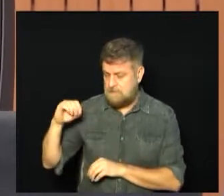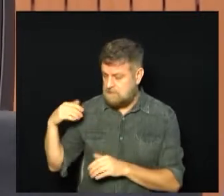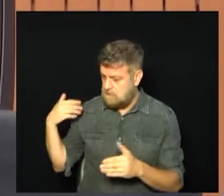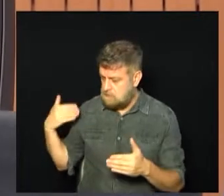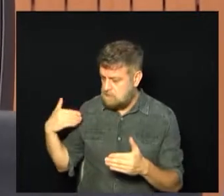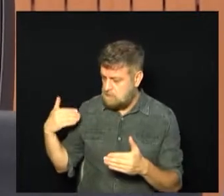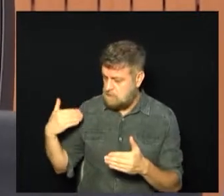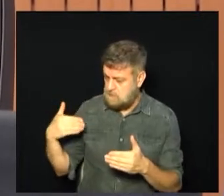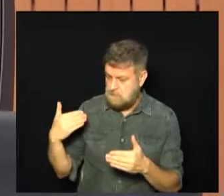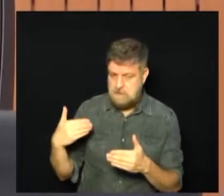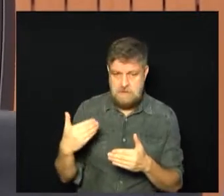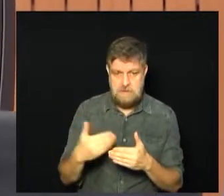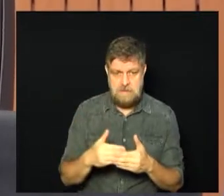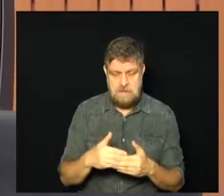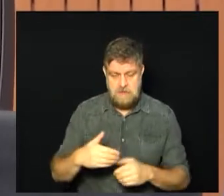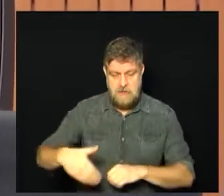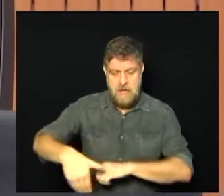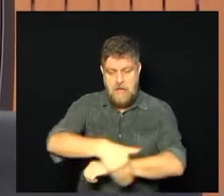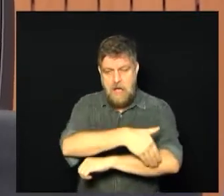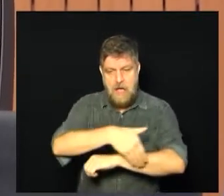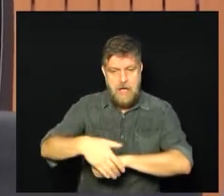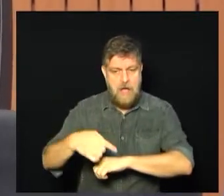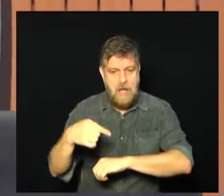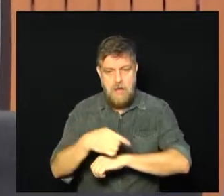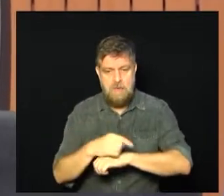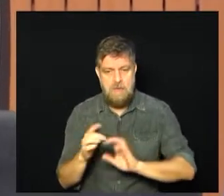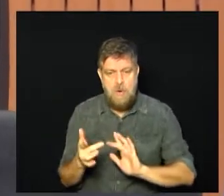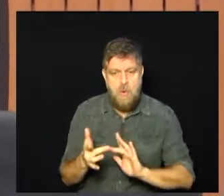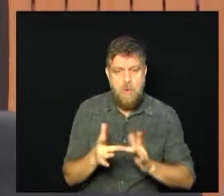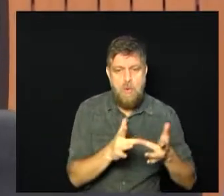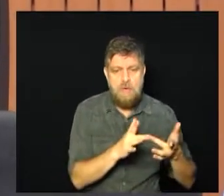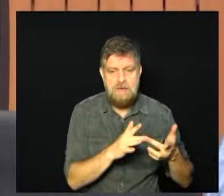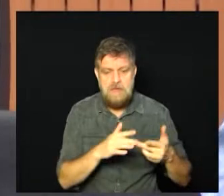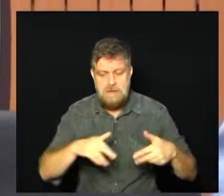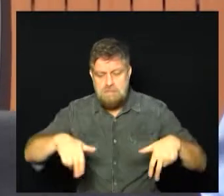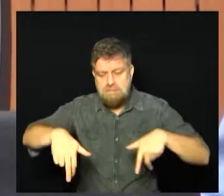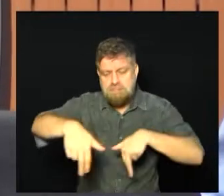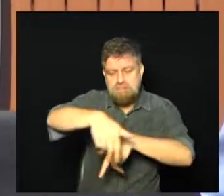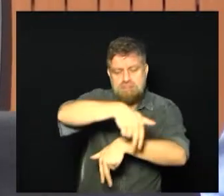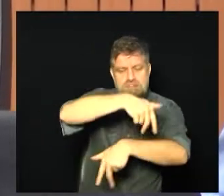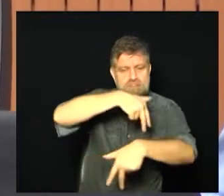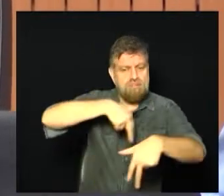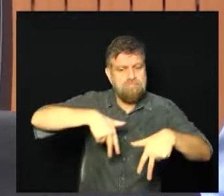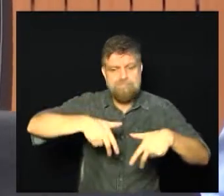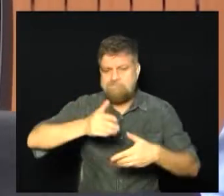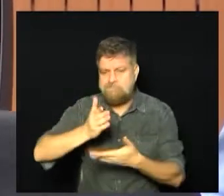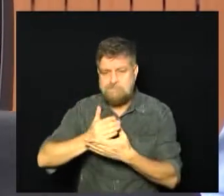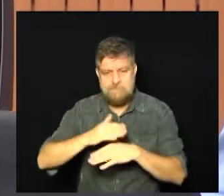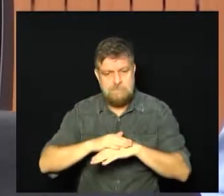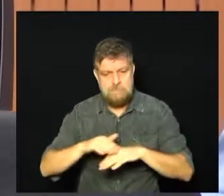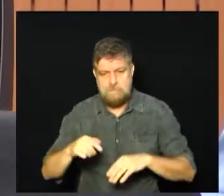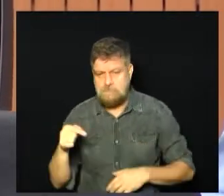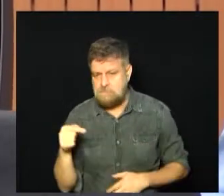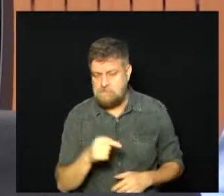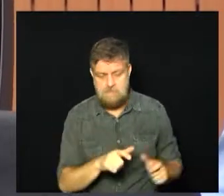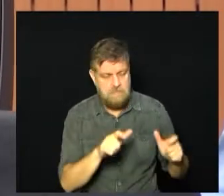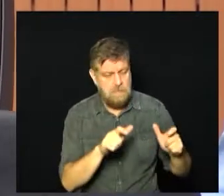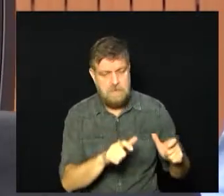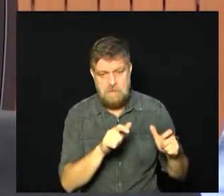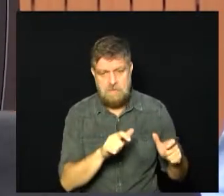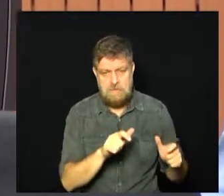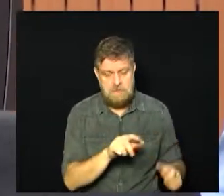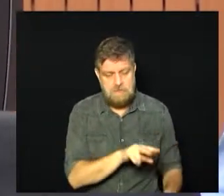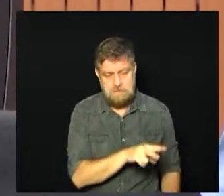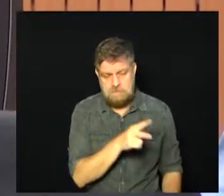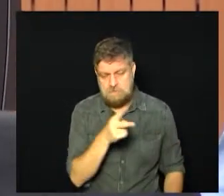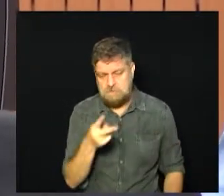viário deixou de ser um lugar de convívio, um lugar de fruição, um lugar de ambientação das cidades, para